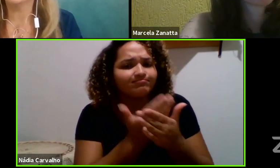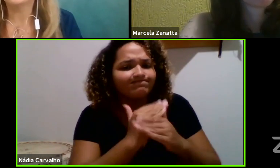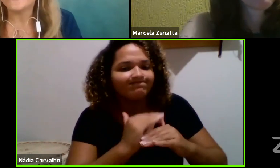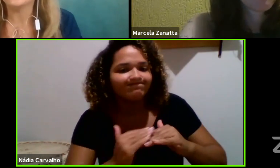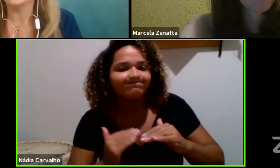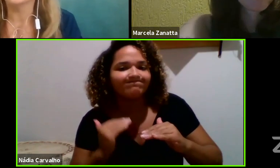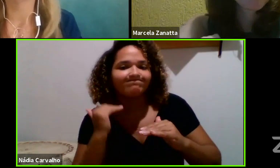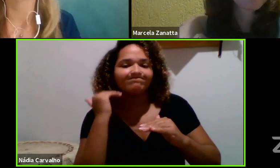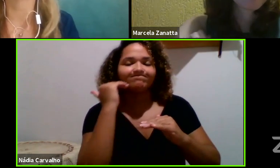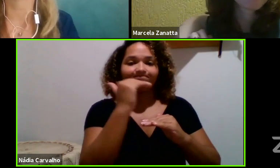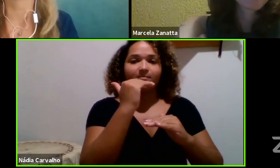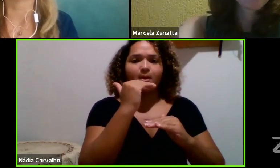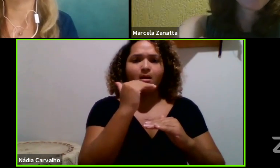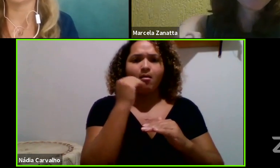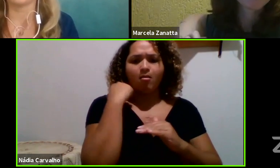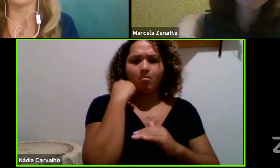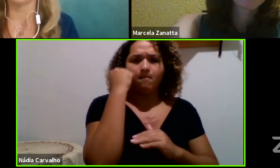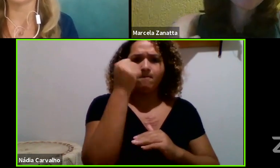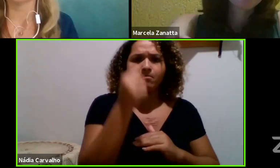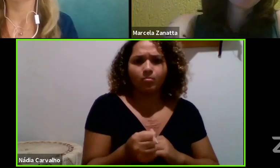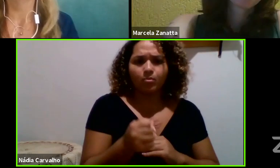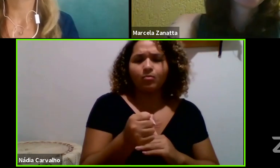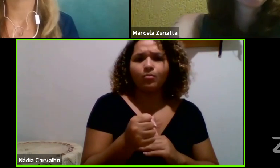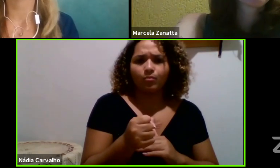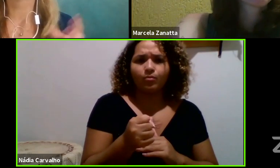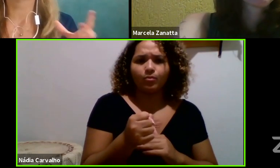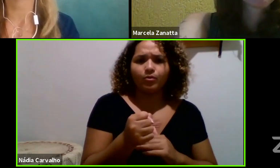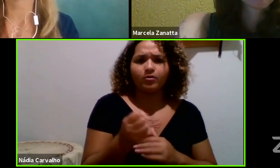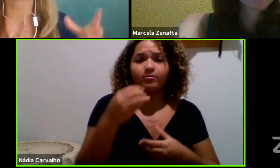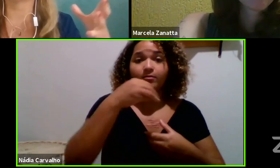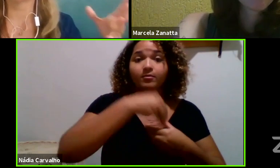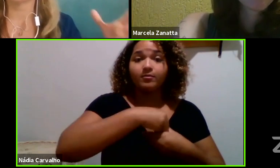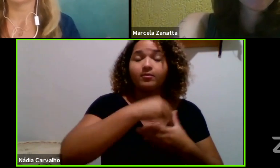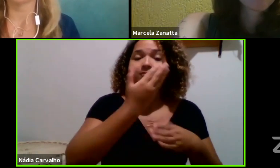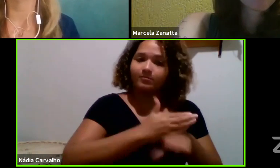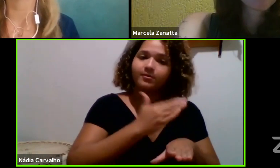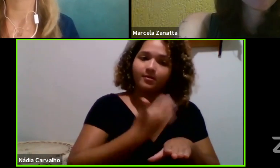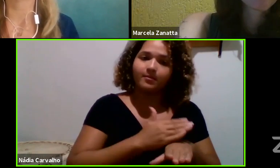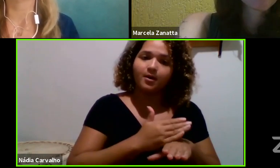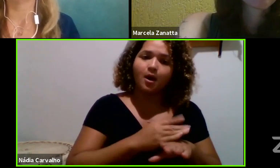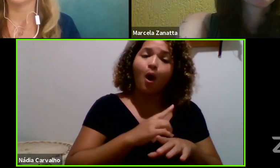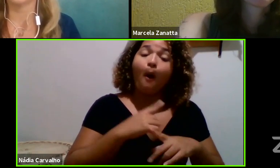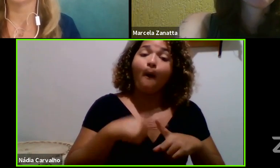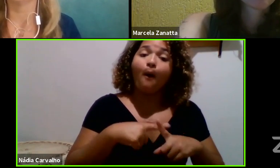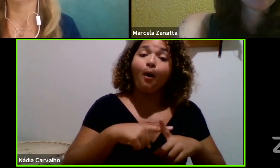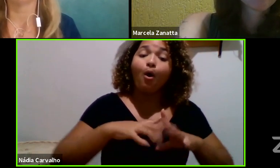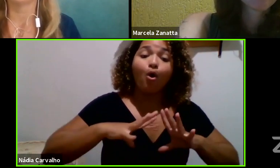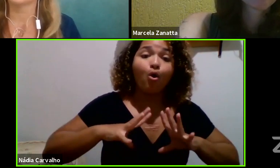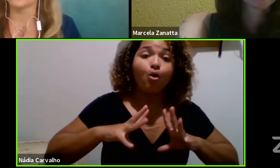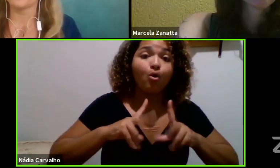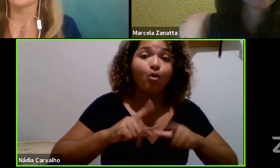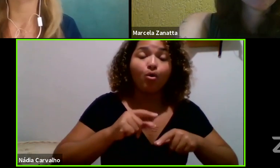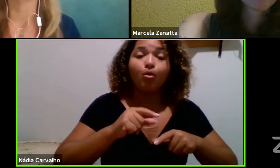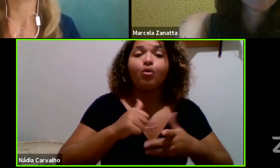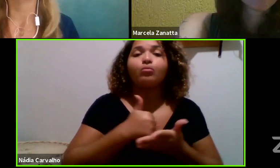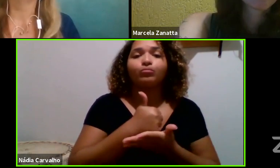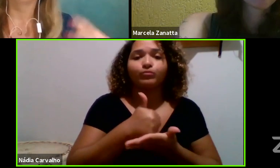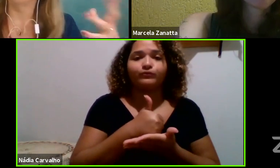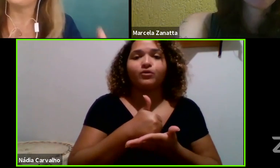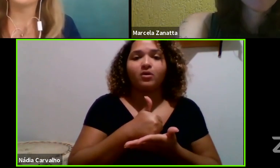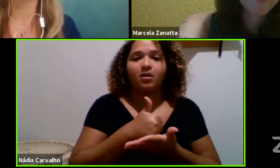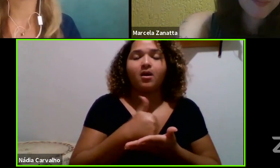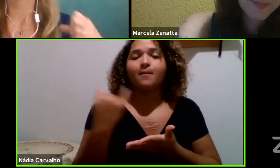se empoderem dentro das suas práticas, porque todos os profissionais envolvidos na assistência ao parto são